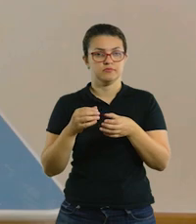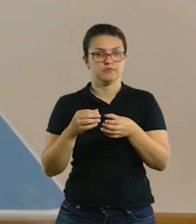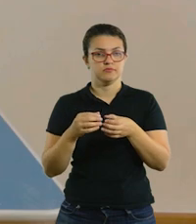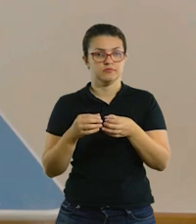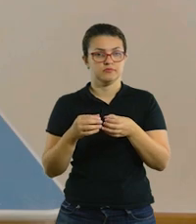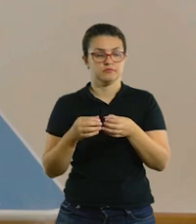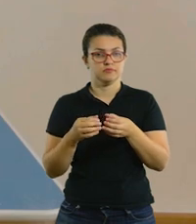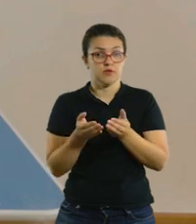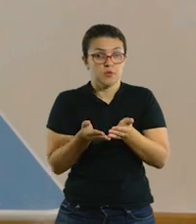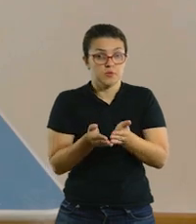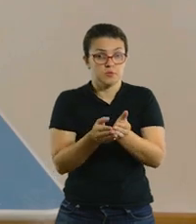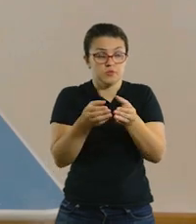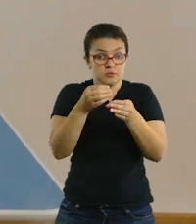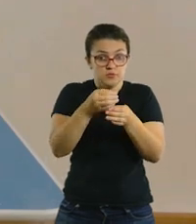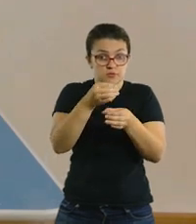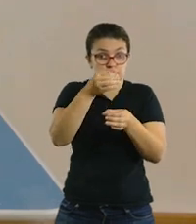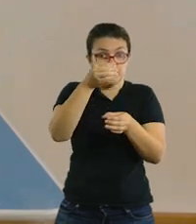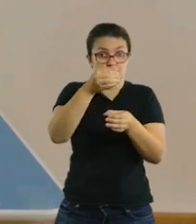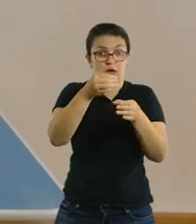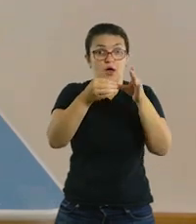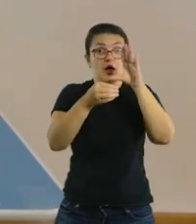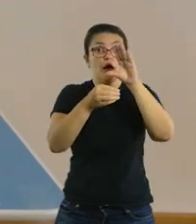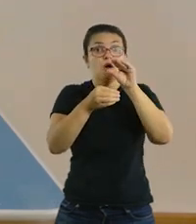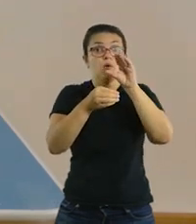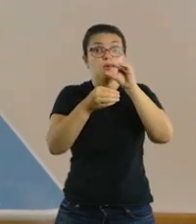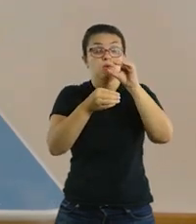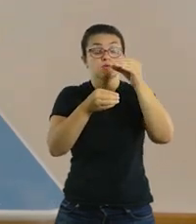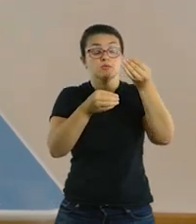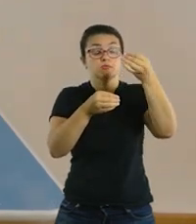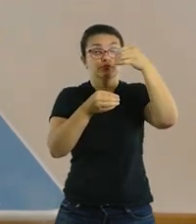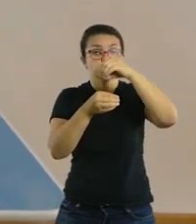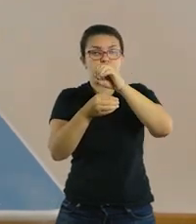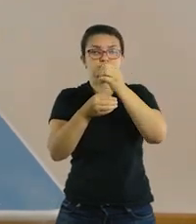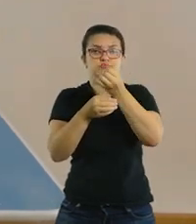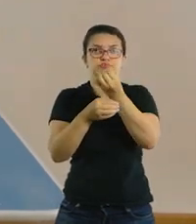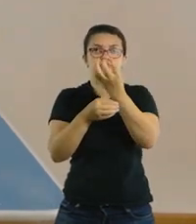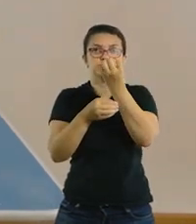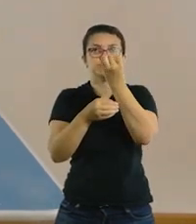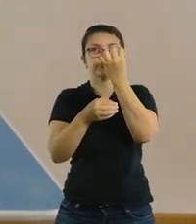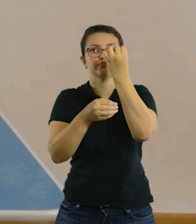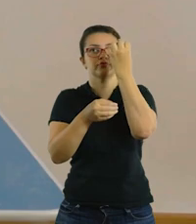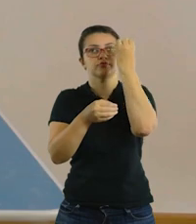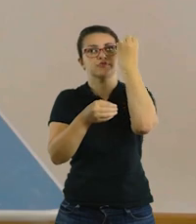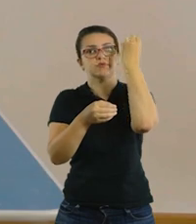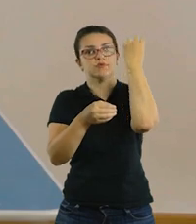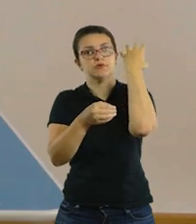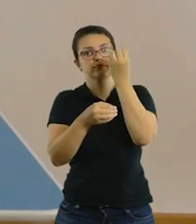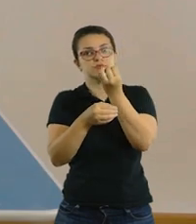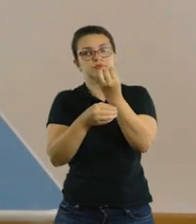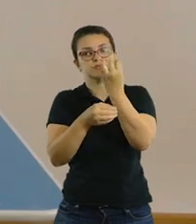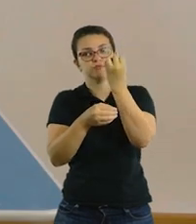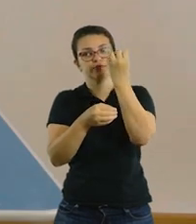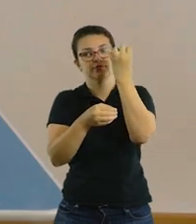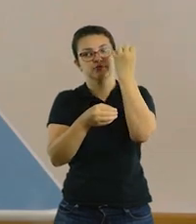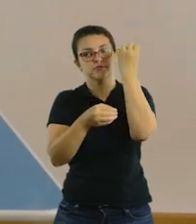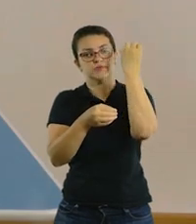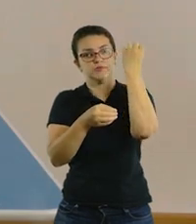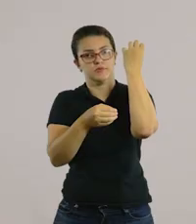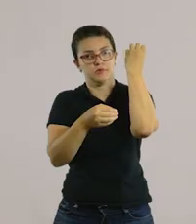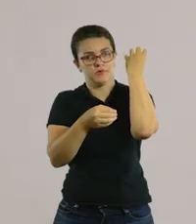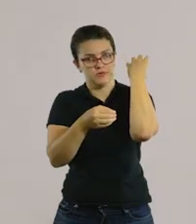a parte, usar o algodão para fazer a parte da fumaça do navio. Aqui, ó, é a chaminé do